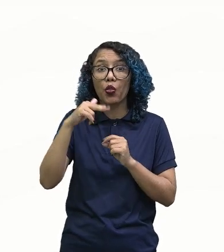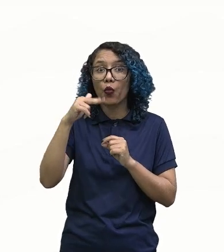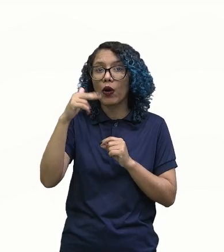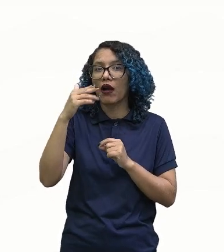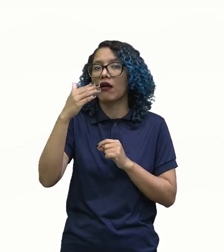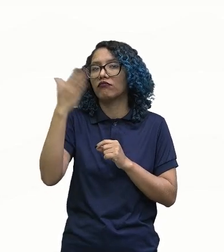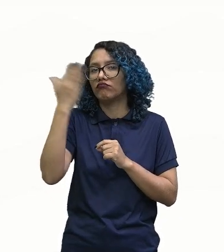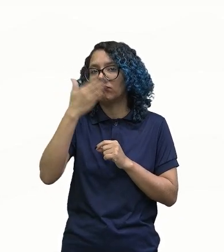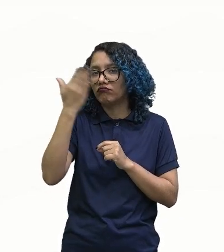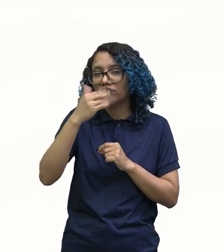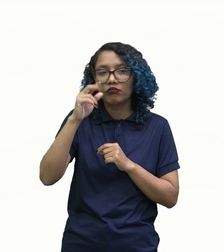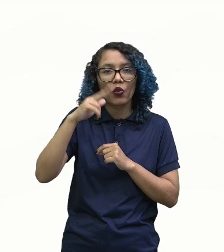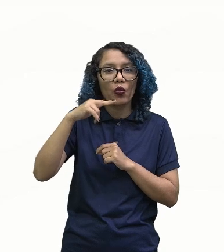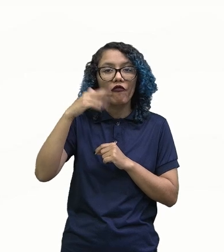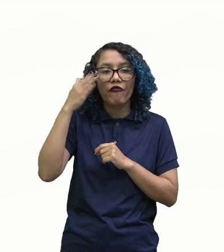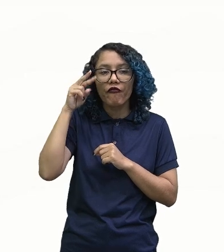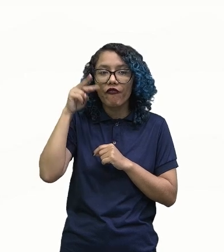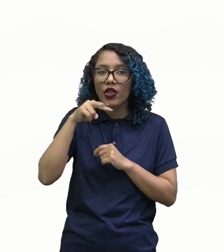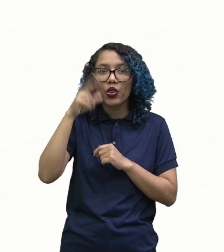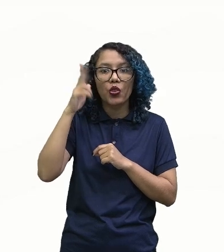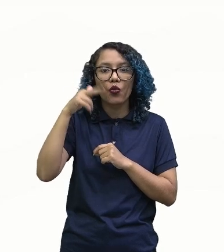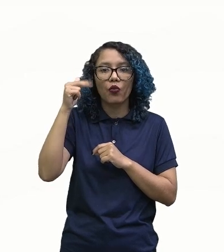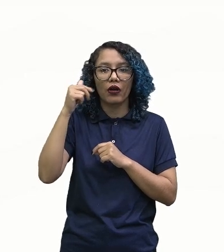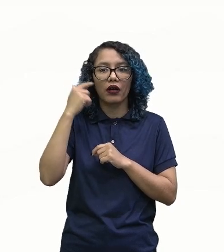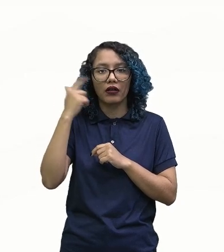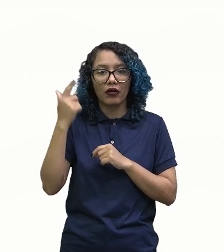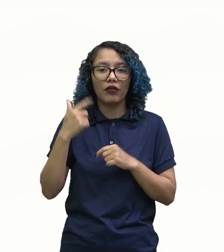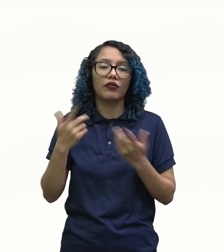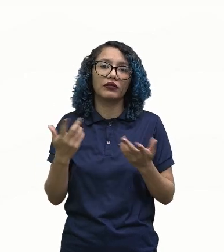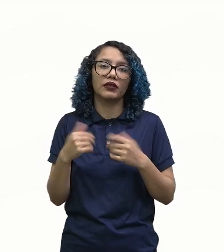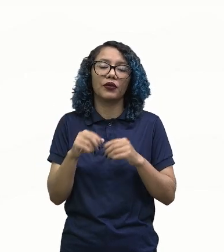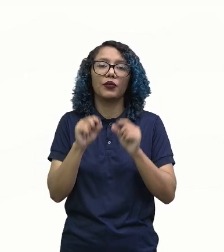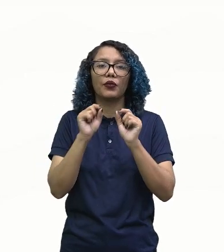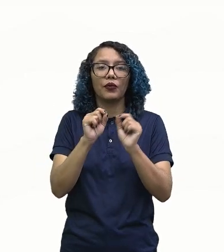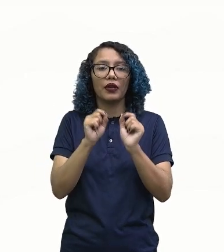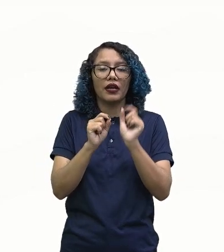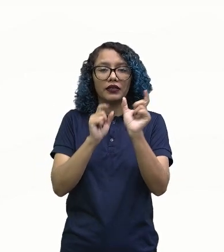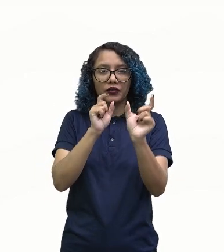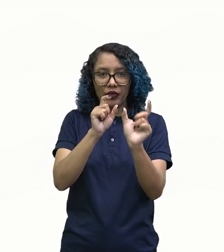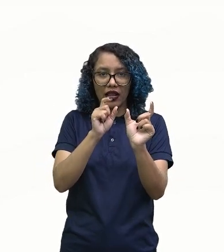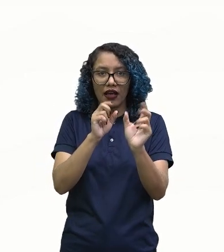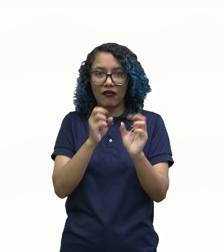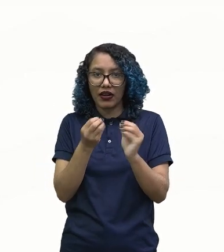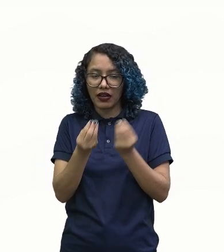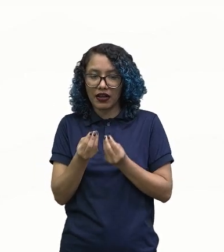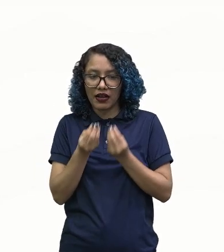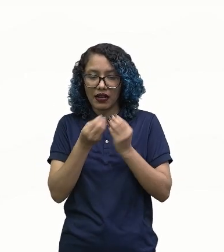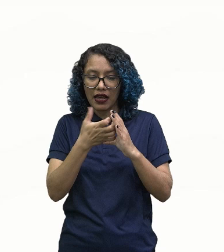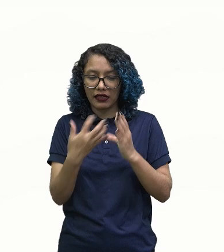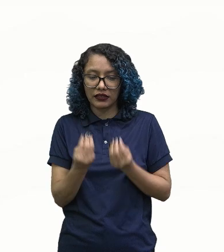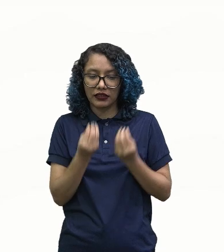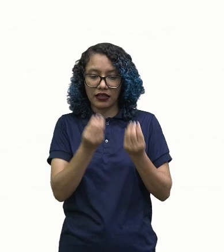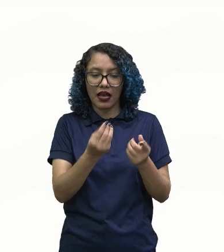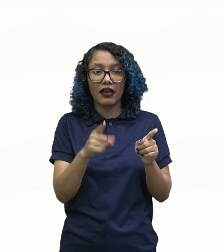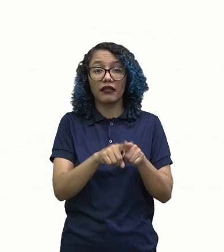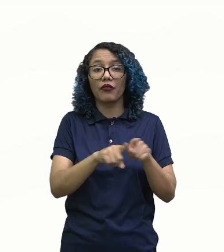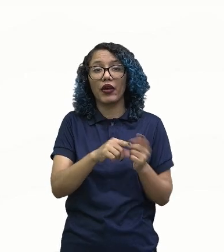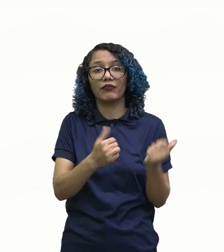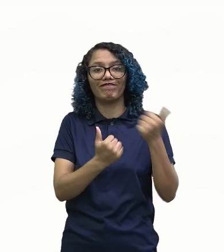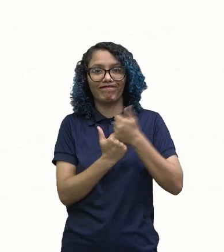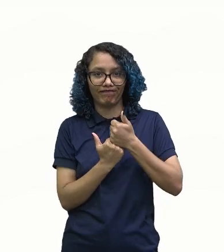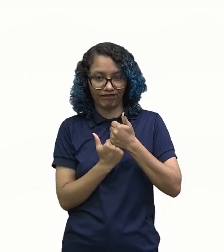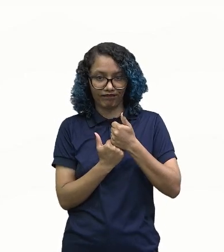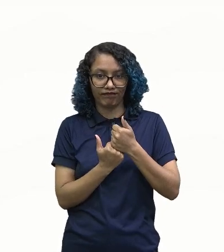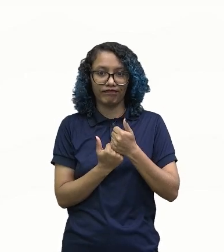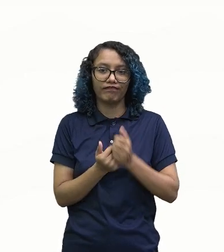foi ouvido. Então, perceba que eu estou caracterizando esses elementos e substituindo esses elementos. Sob